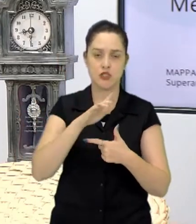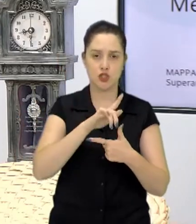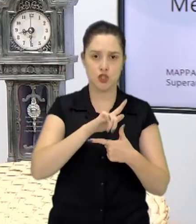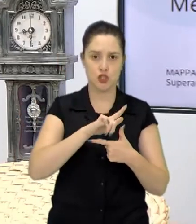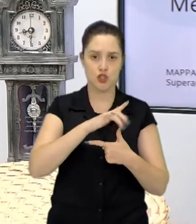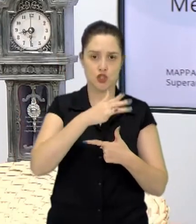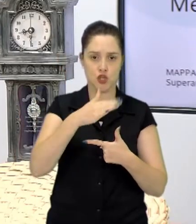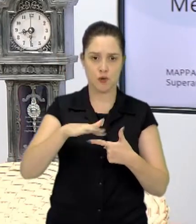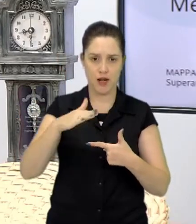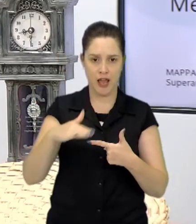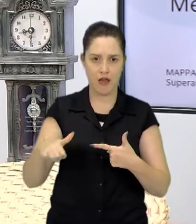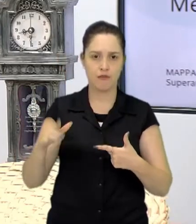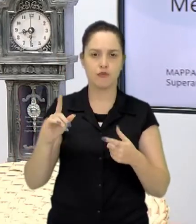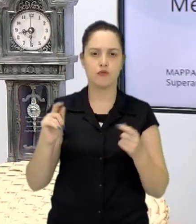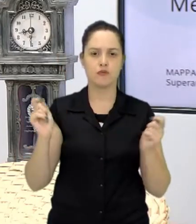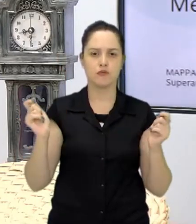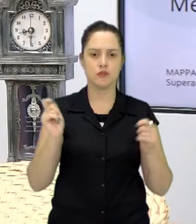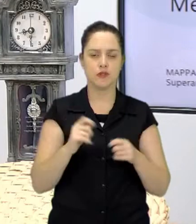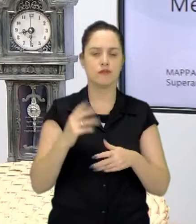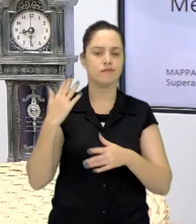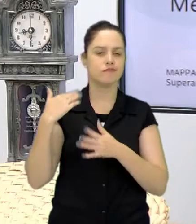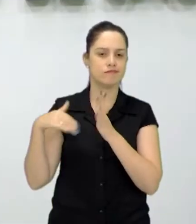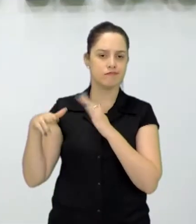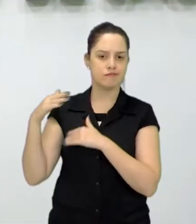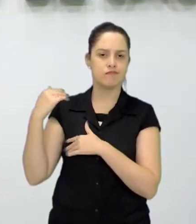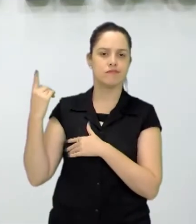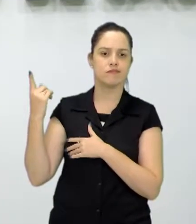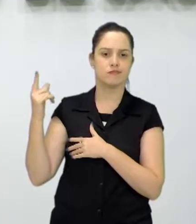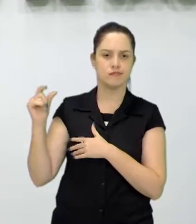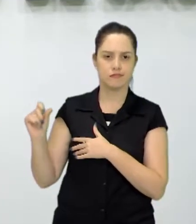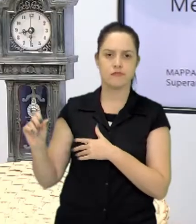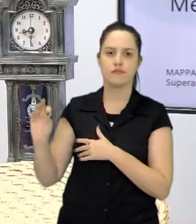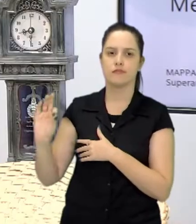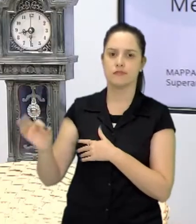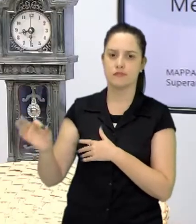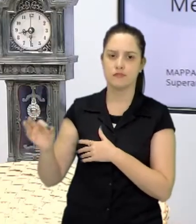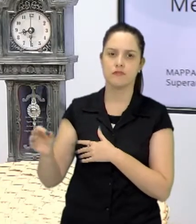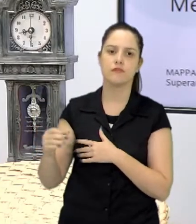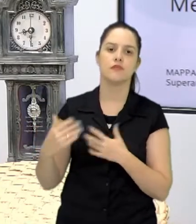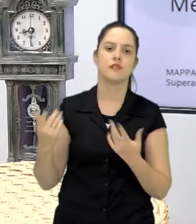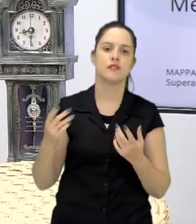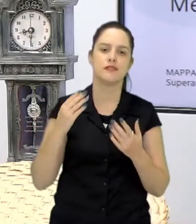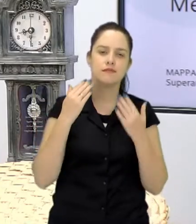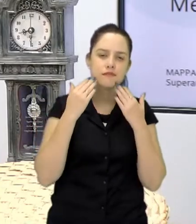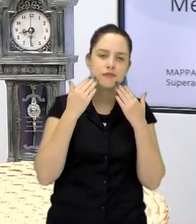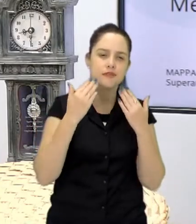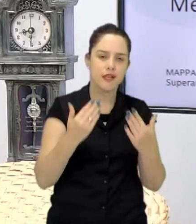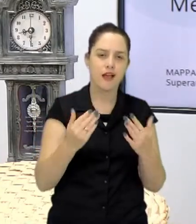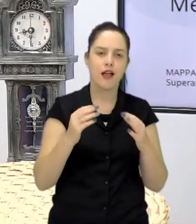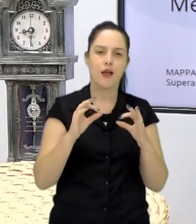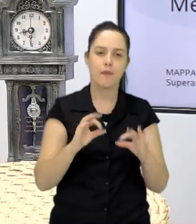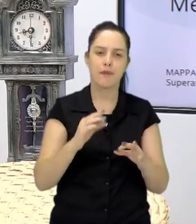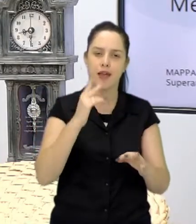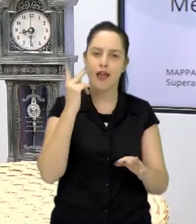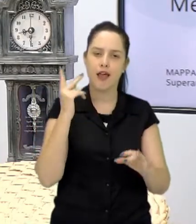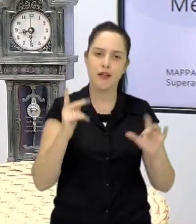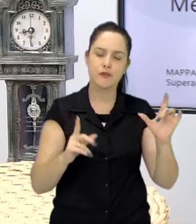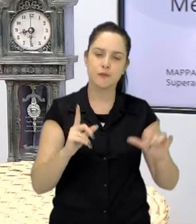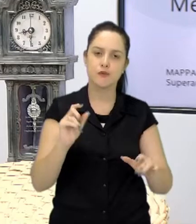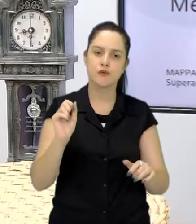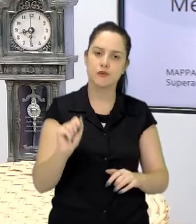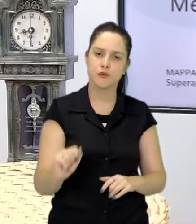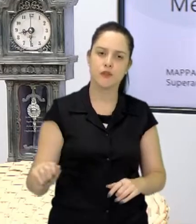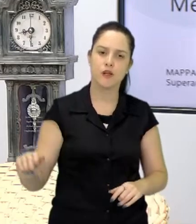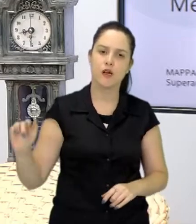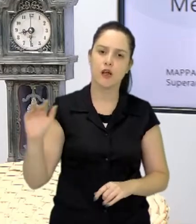O professor ele está analisando ali o século XIX, né, professor Kleber? Isso, século XIX. Então, bela época para quem, né? Para as pessoas ricas da Europa. E aí,